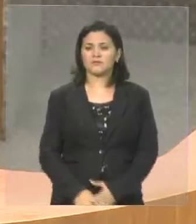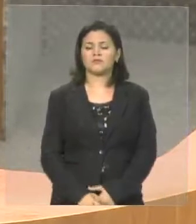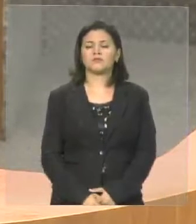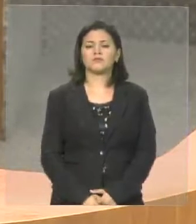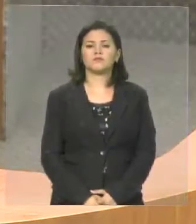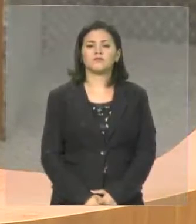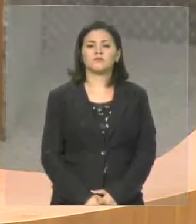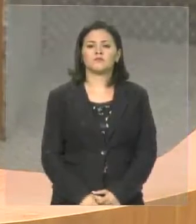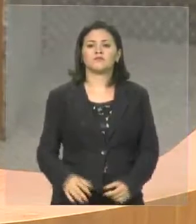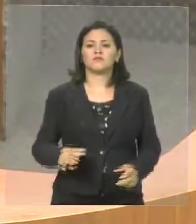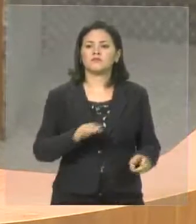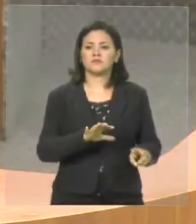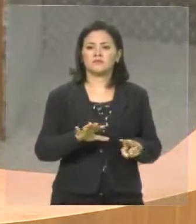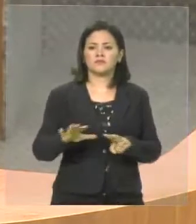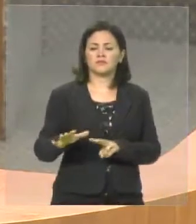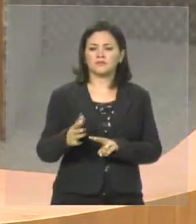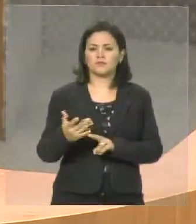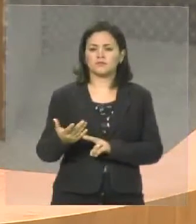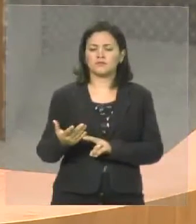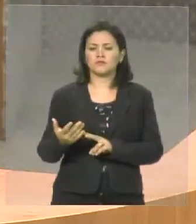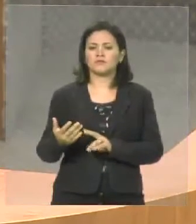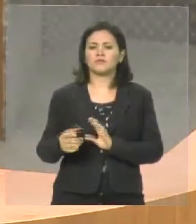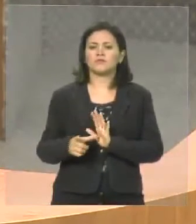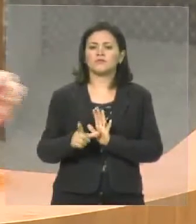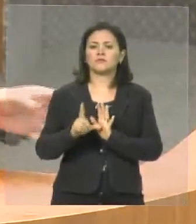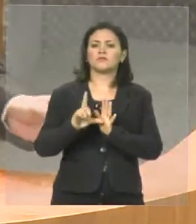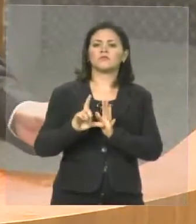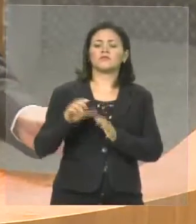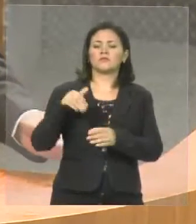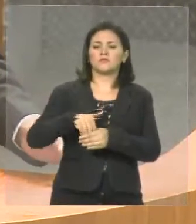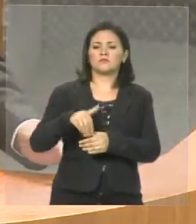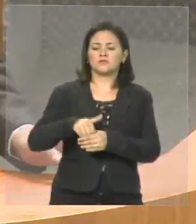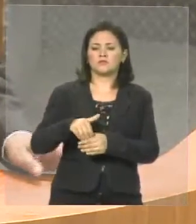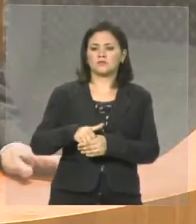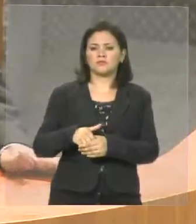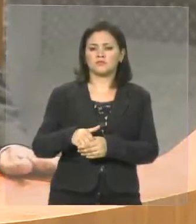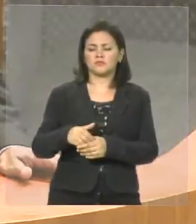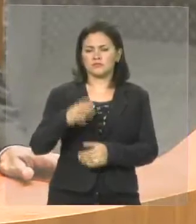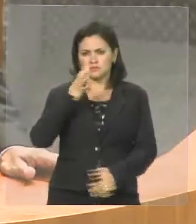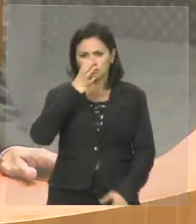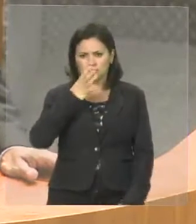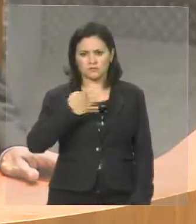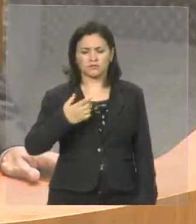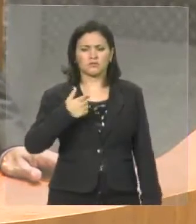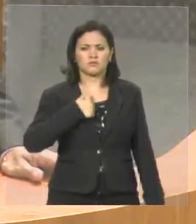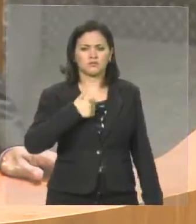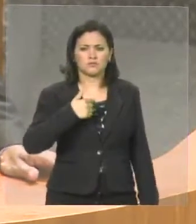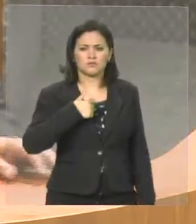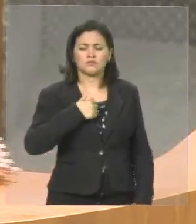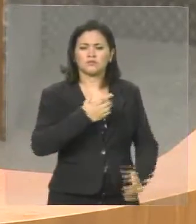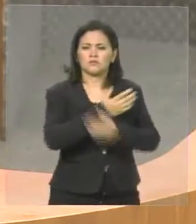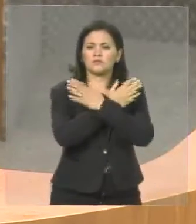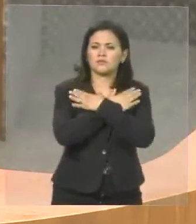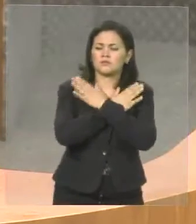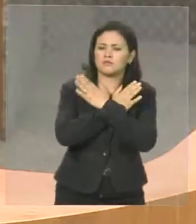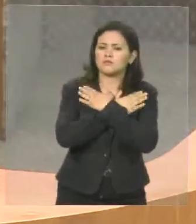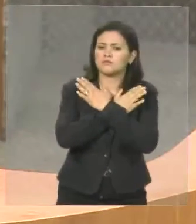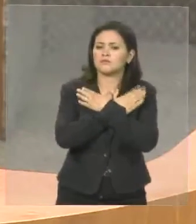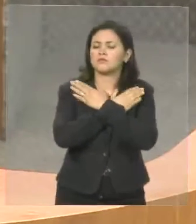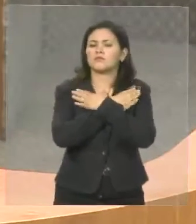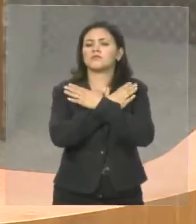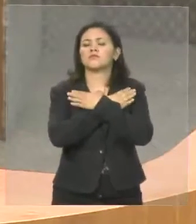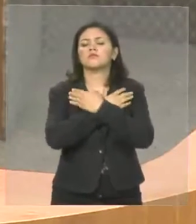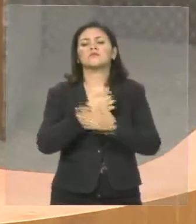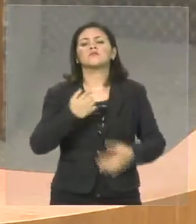na última semana da eleição, me chamou de bandido e me acusou de fazer parte de